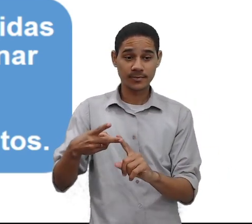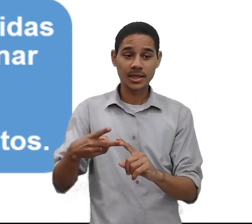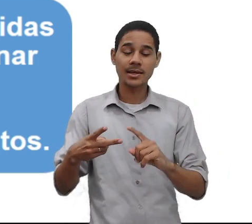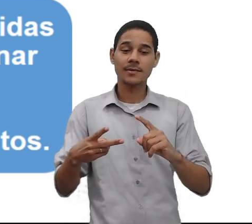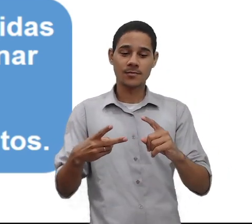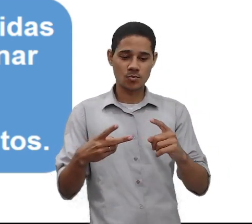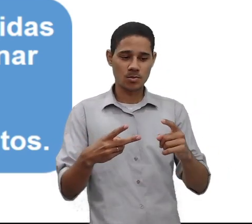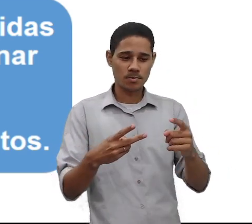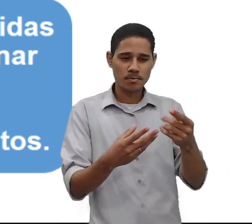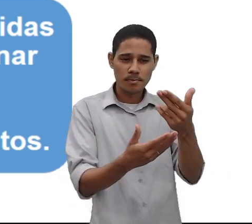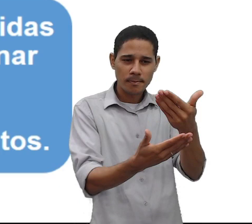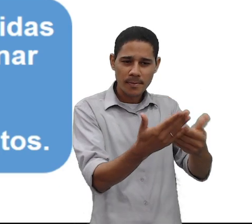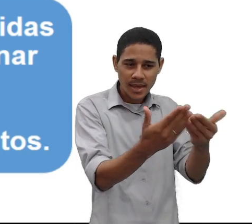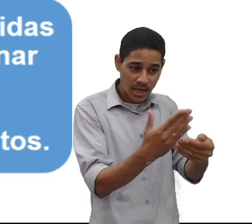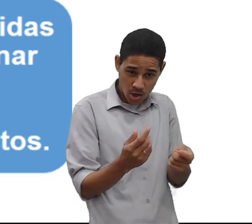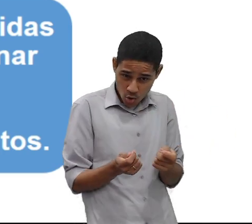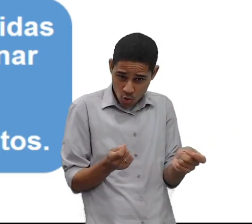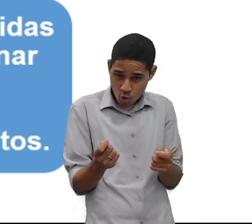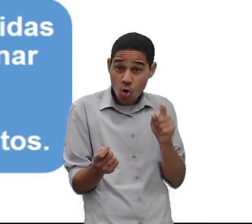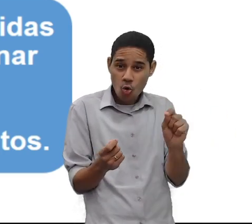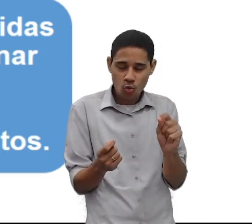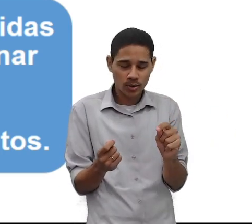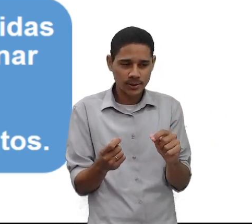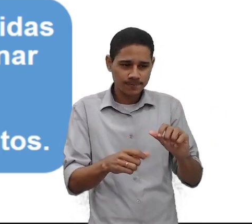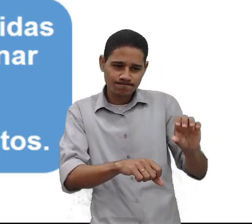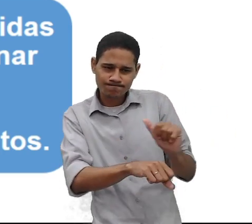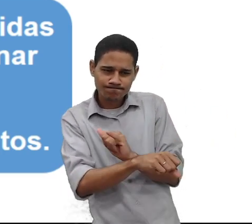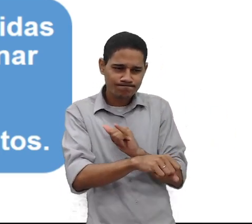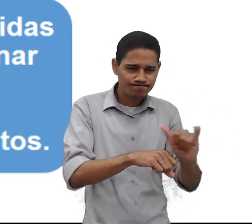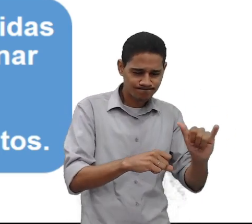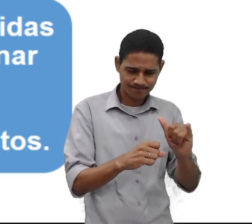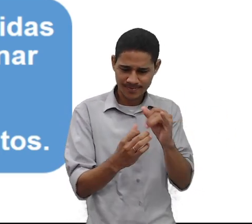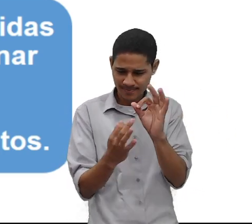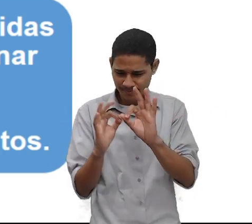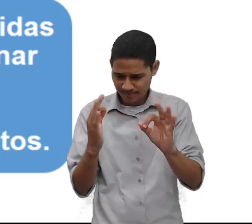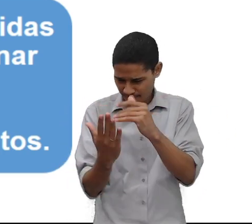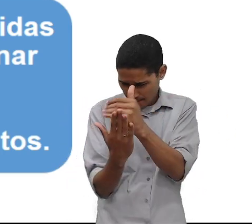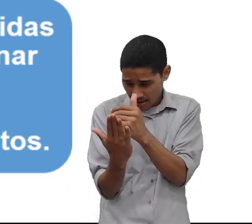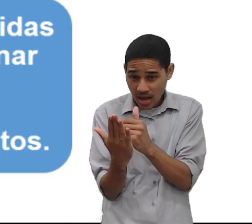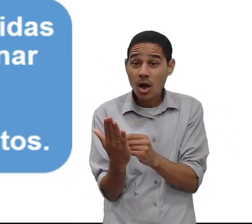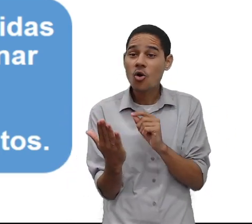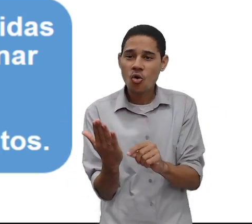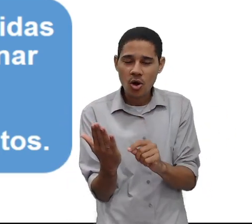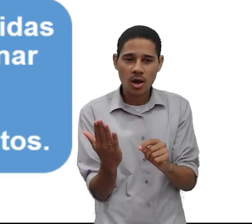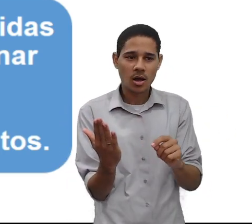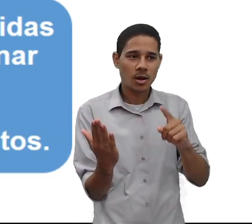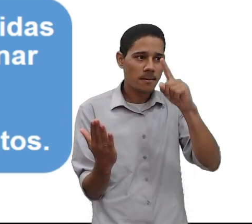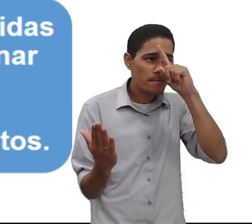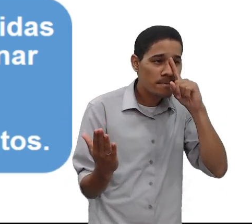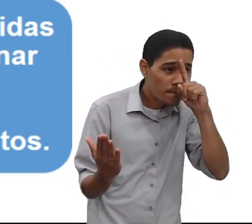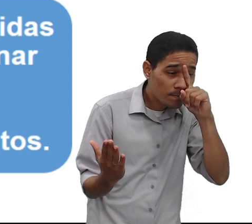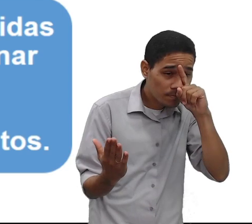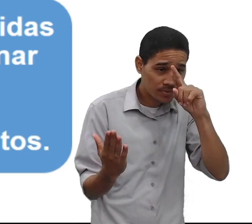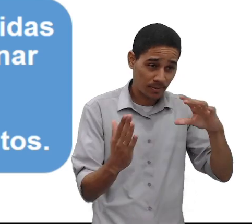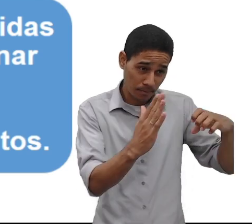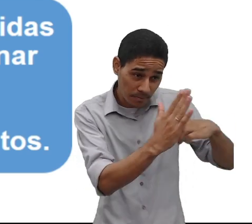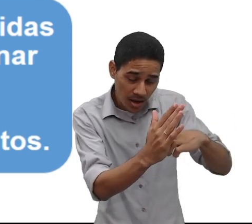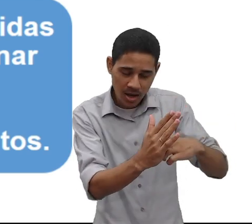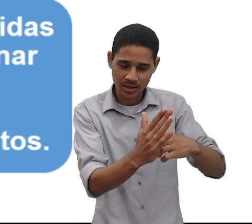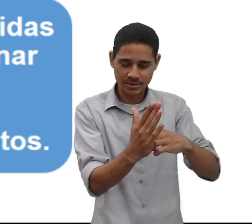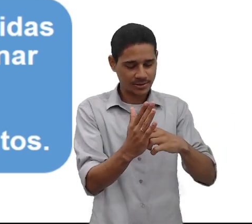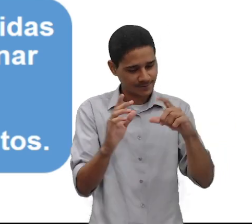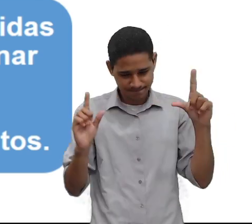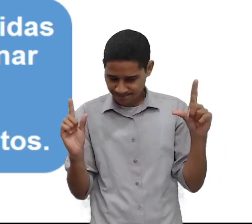um conjunto de medidas e estratégias que visam minimizar ou eliminar os riscos de acidentes e